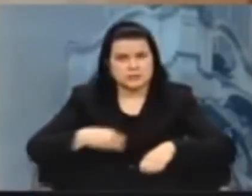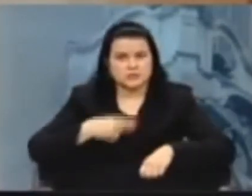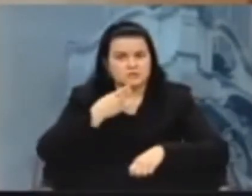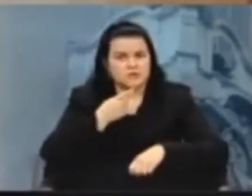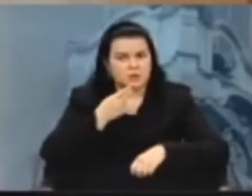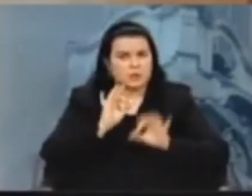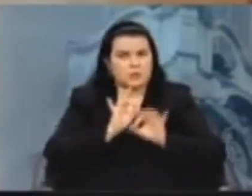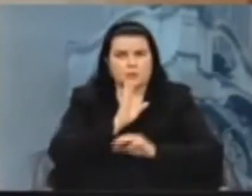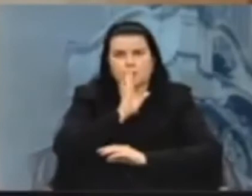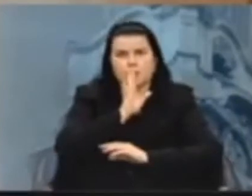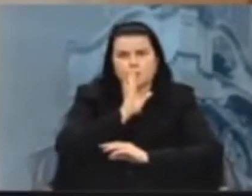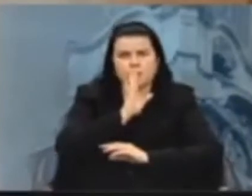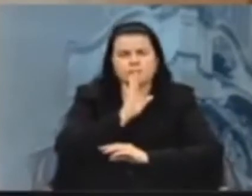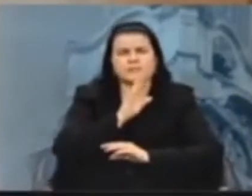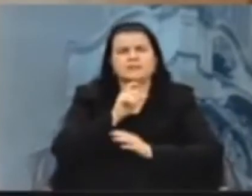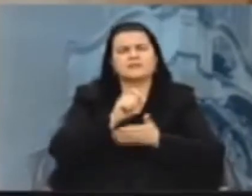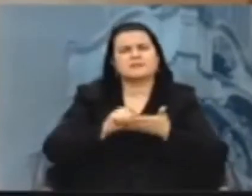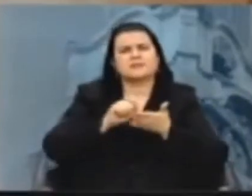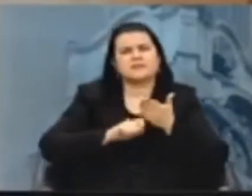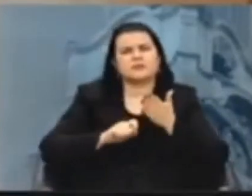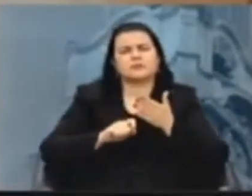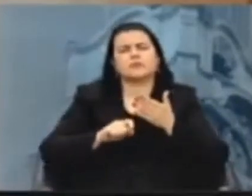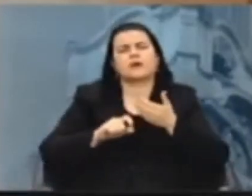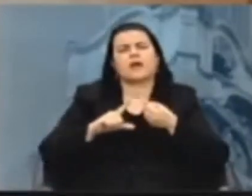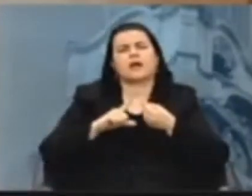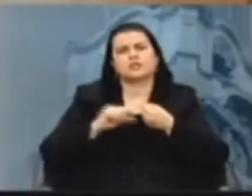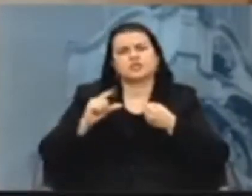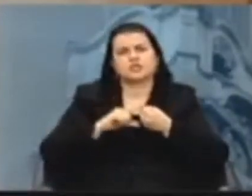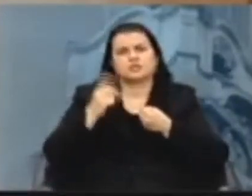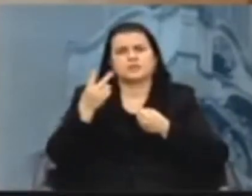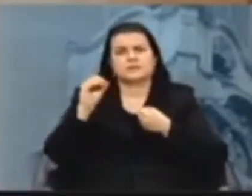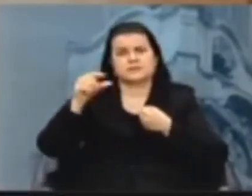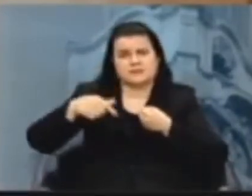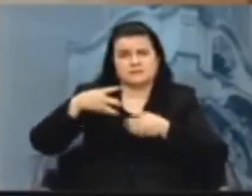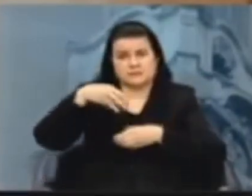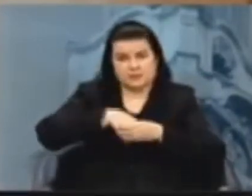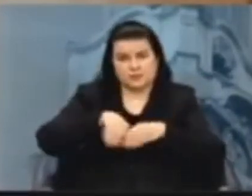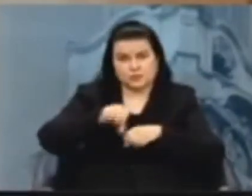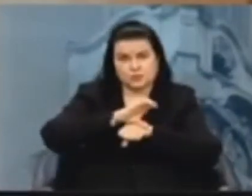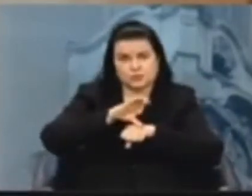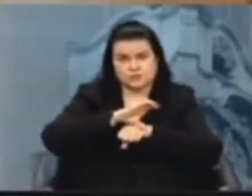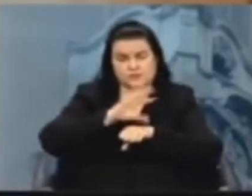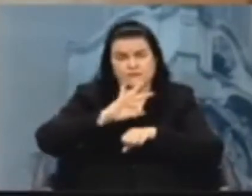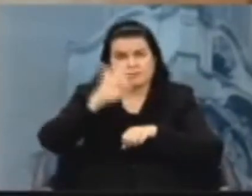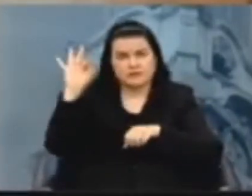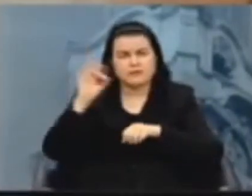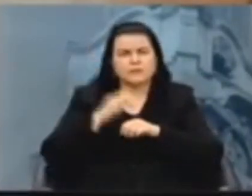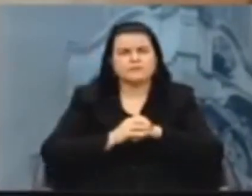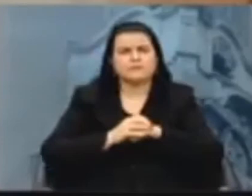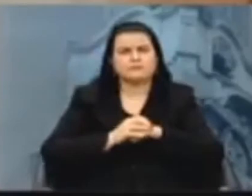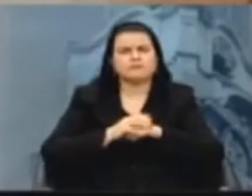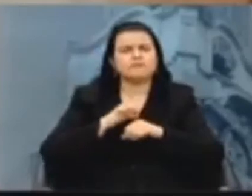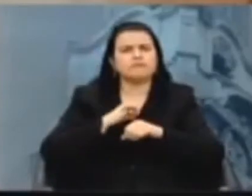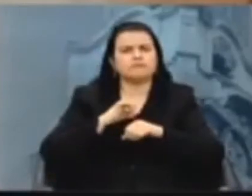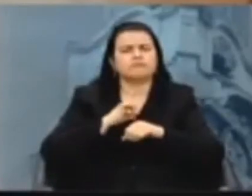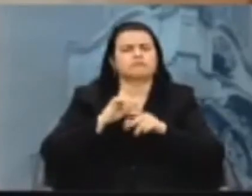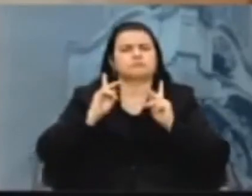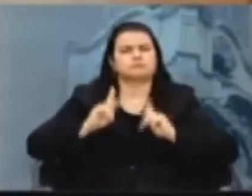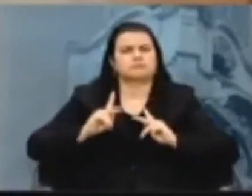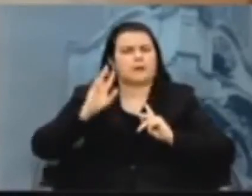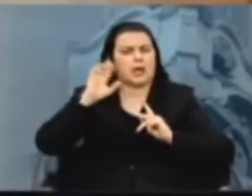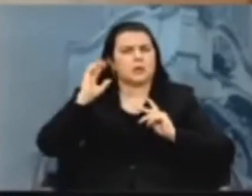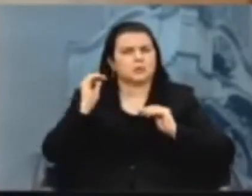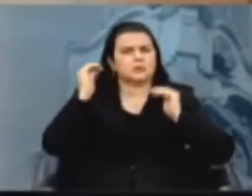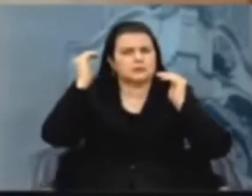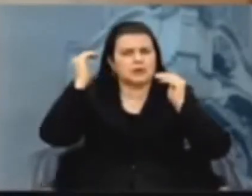Escrevemos no artigo 207 da Constituição Federal que as universidades gozam de autonomia